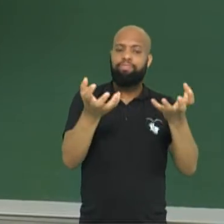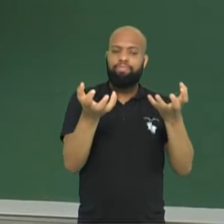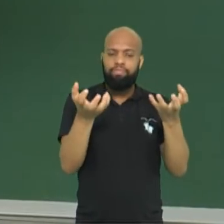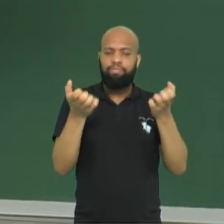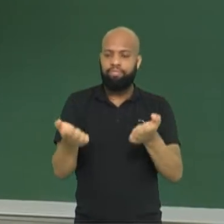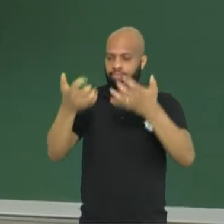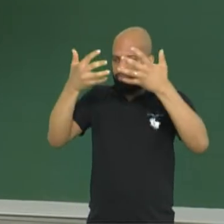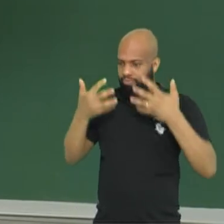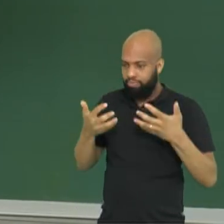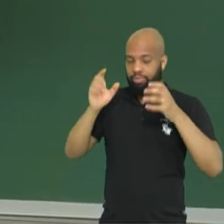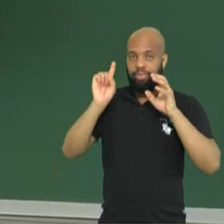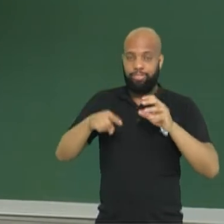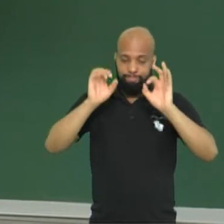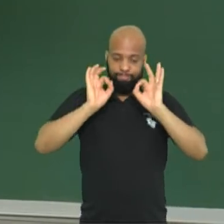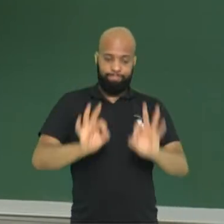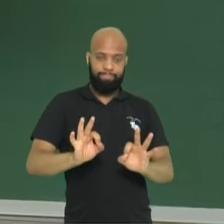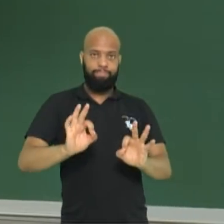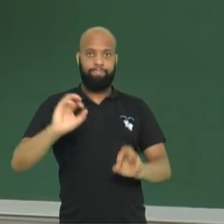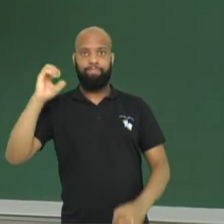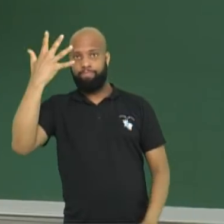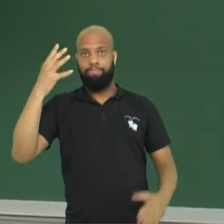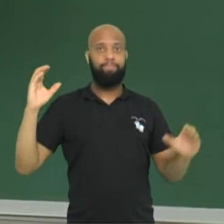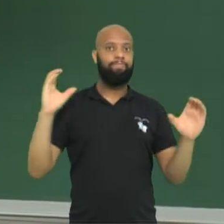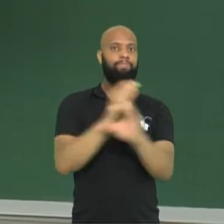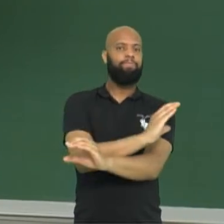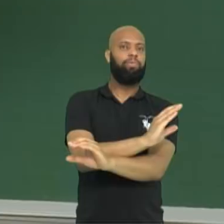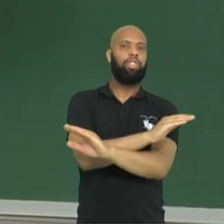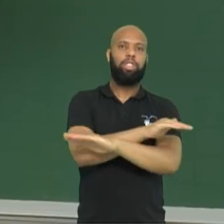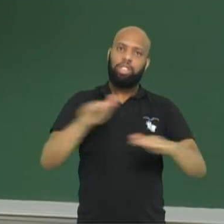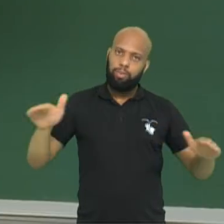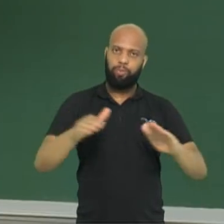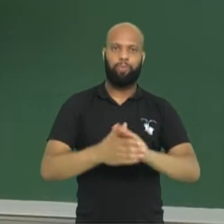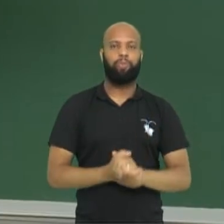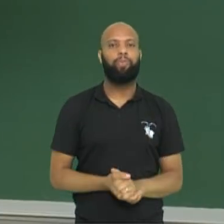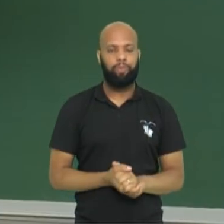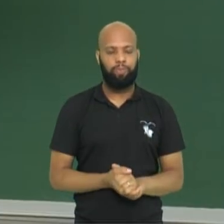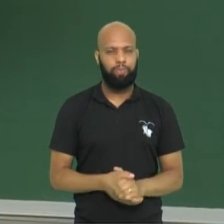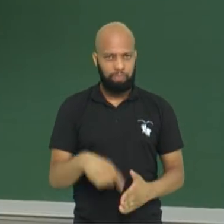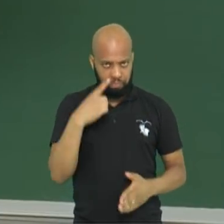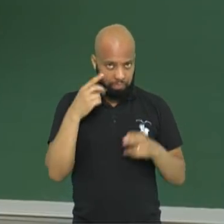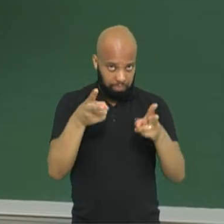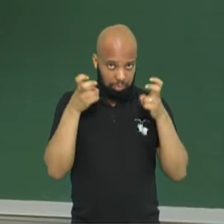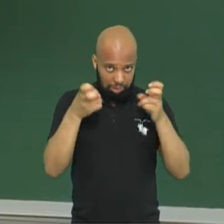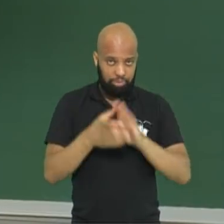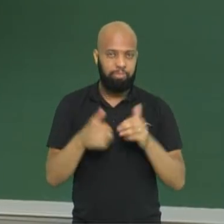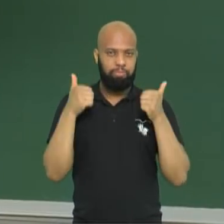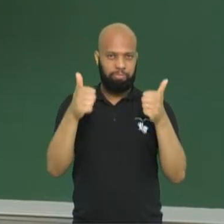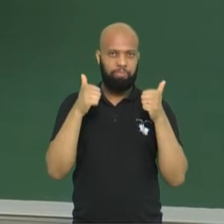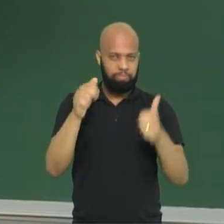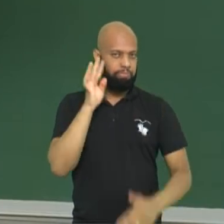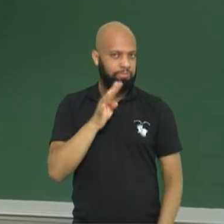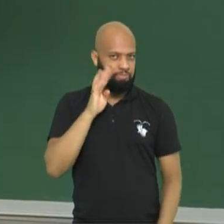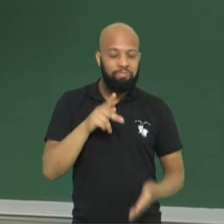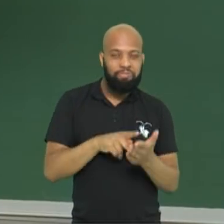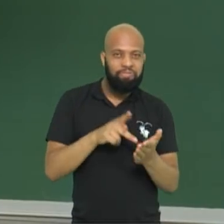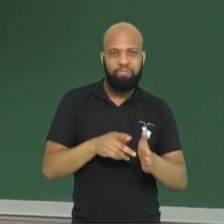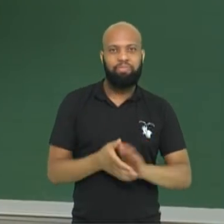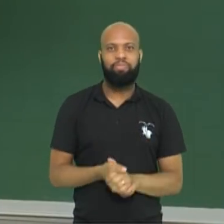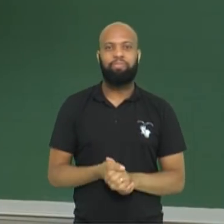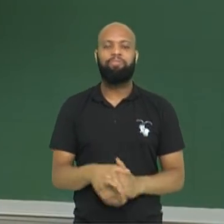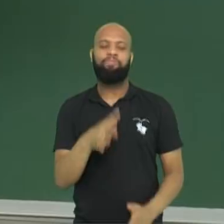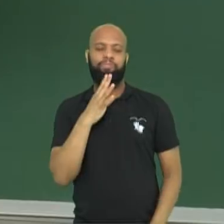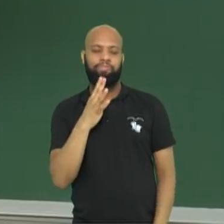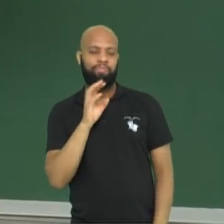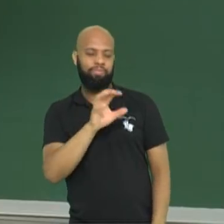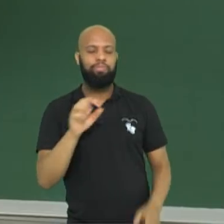uma certeza de uma ação completamente concluída. Observou isso? Muito bem, muito legal, né? Então,